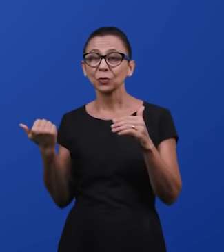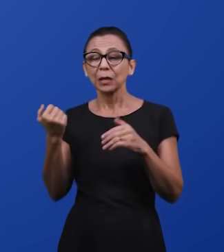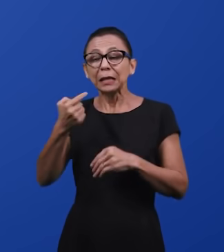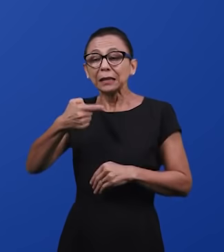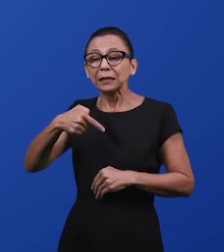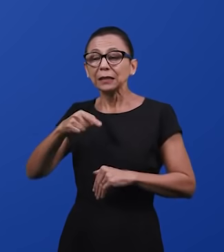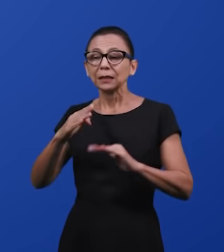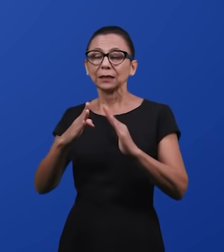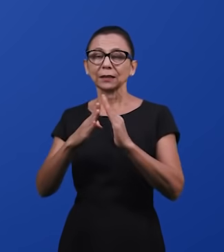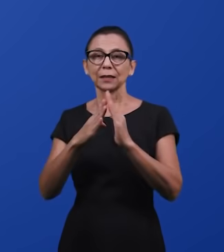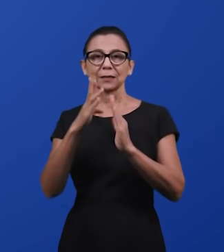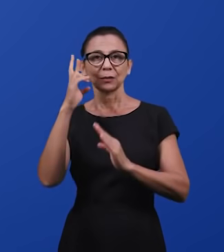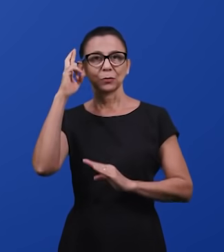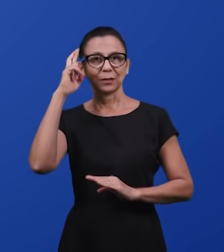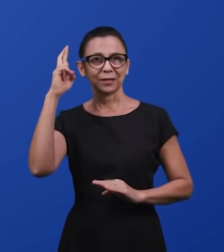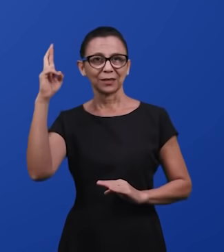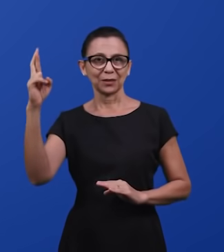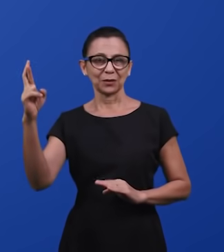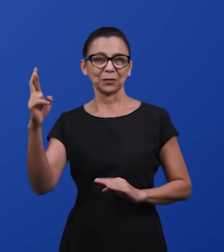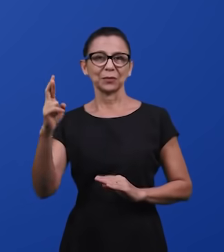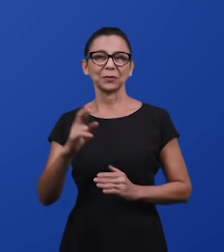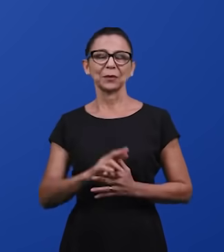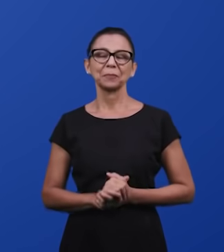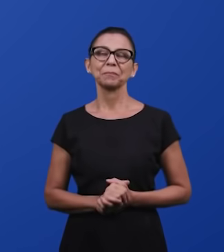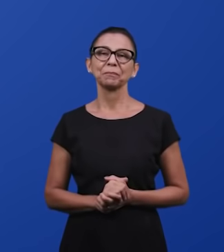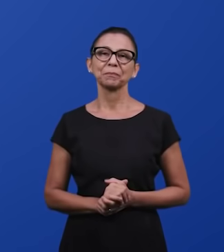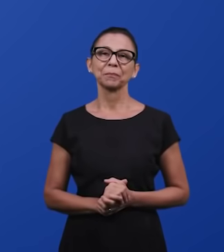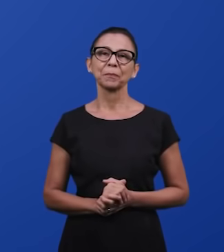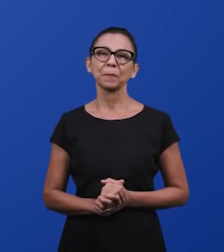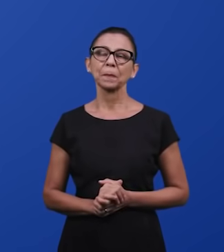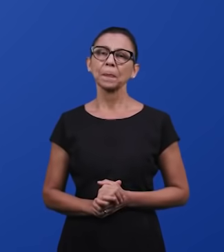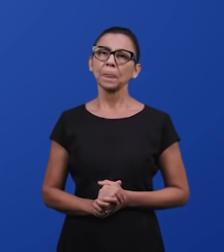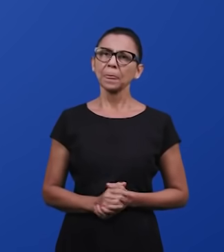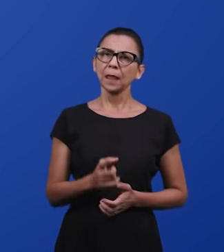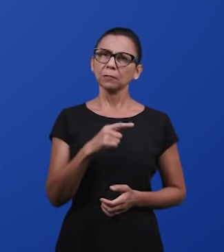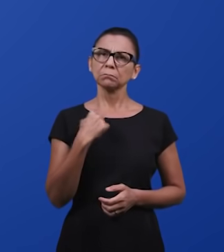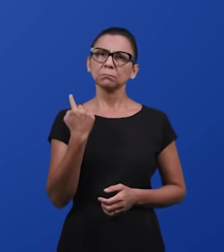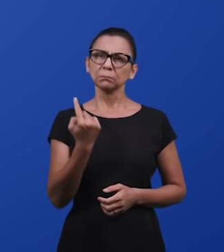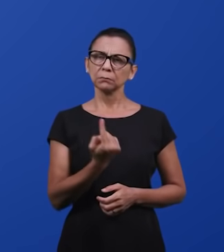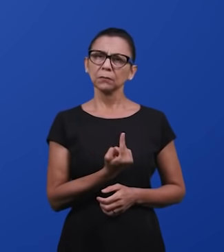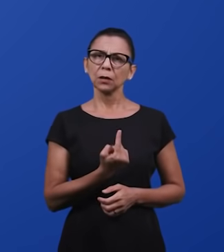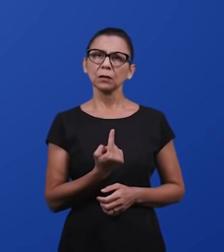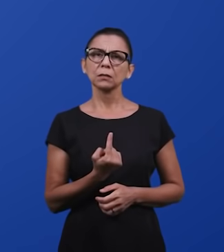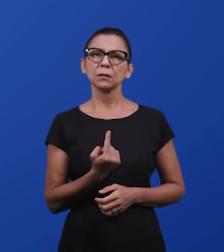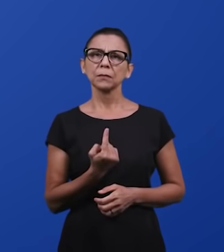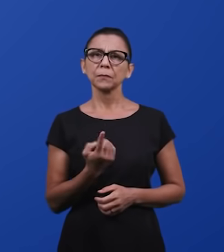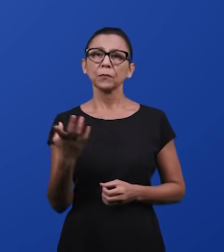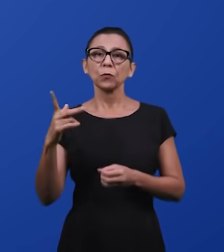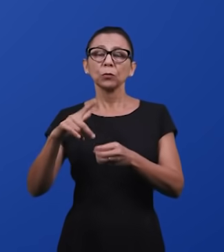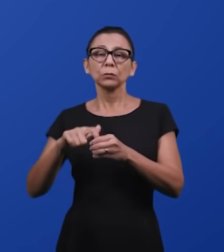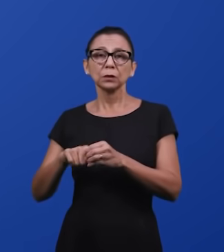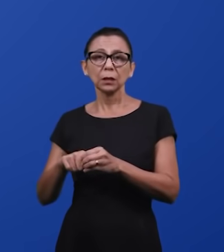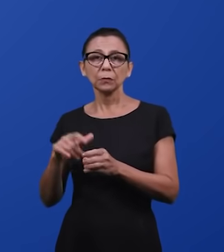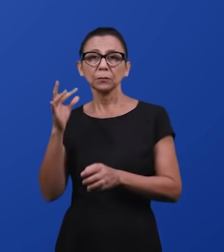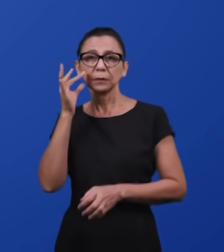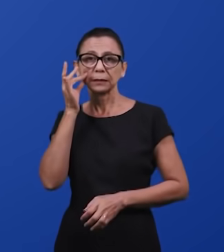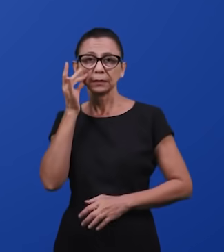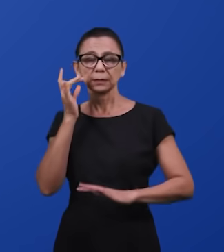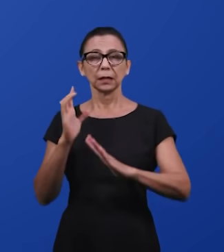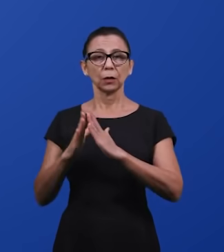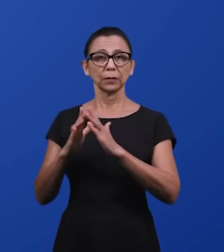igreja. E quando voltamos à igreja presencialmente, ela continuou aprendendo mais,